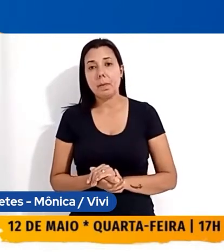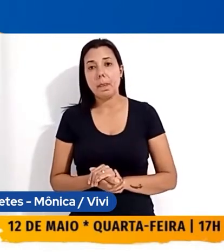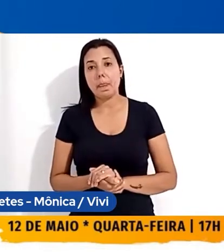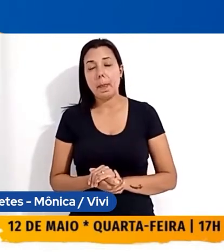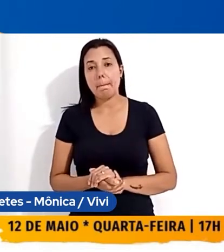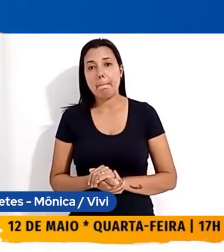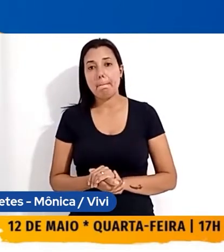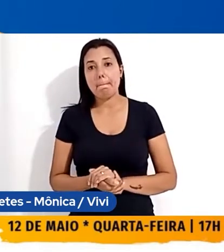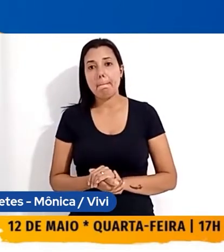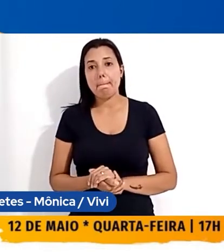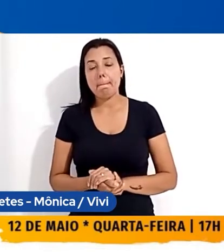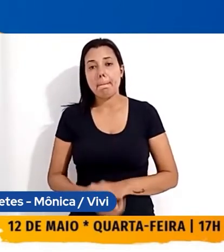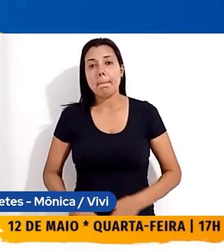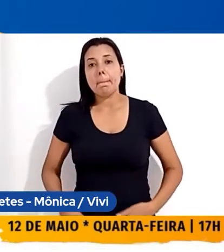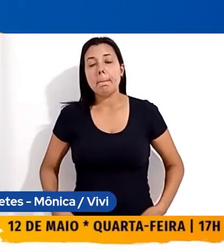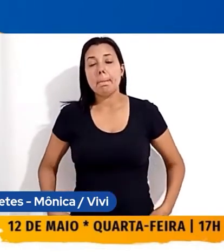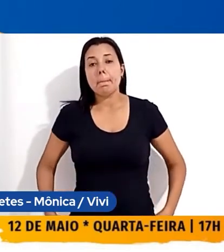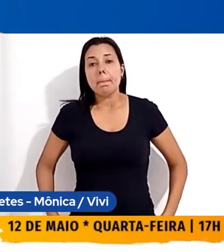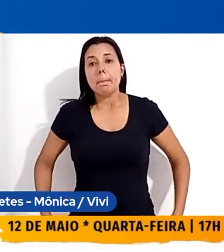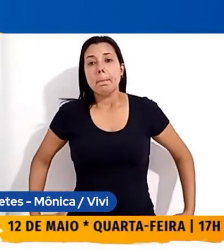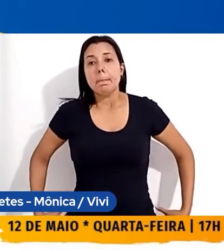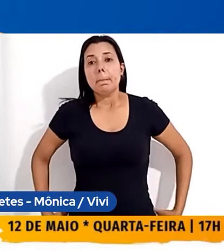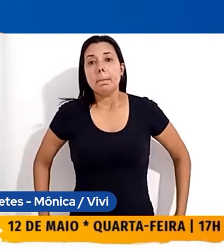só um segundo.